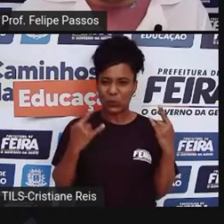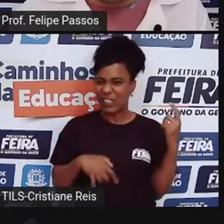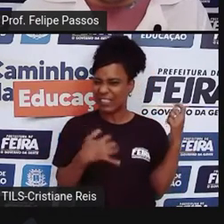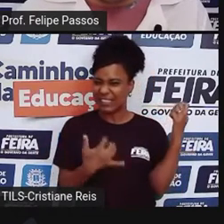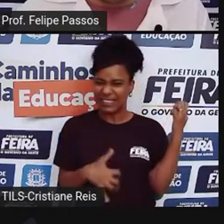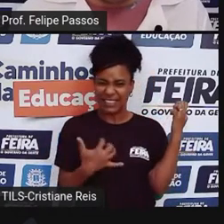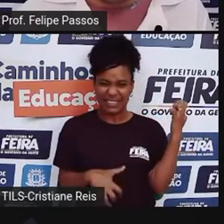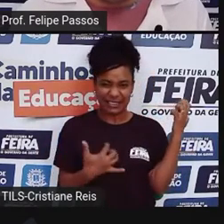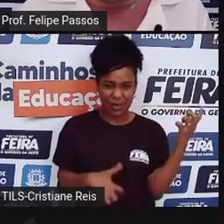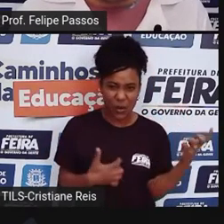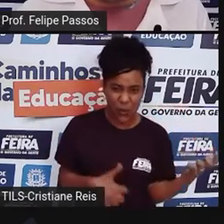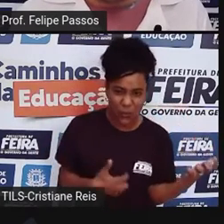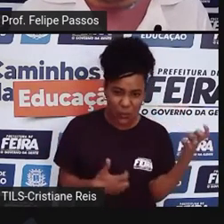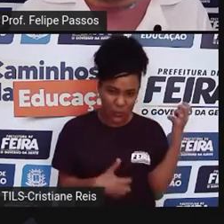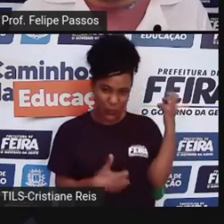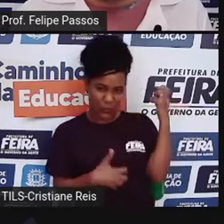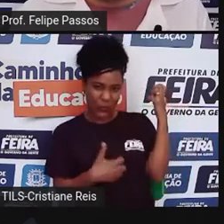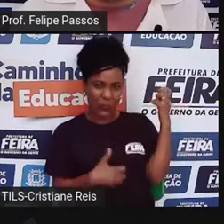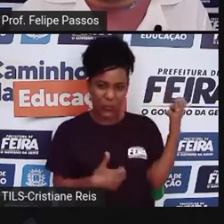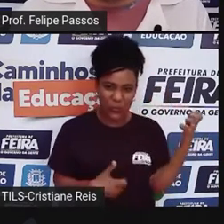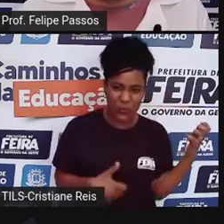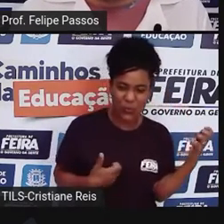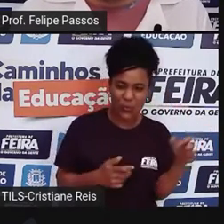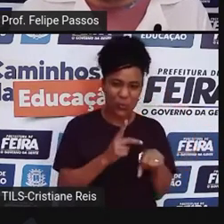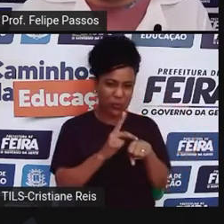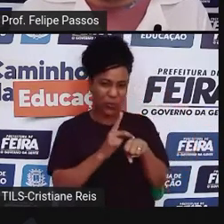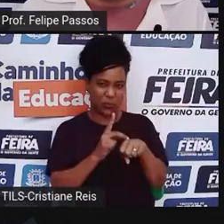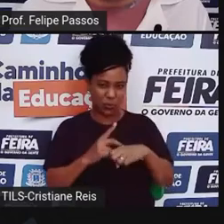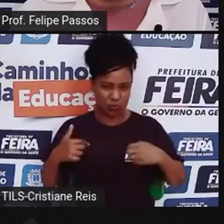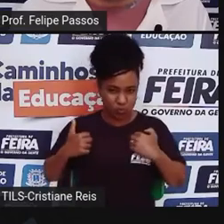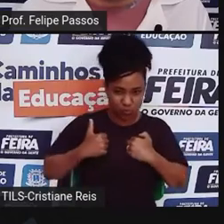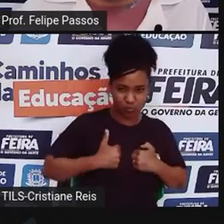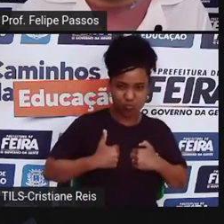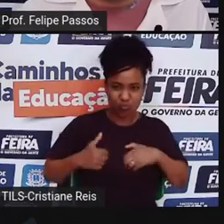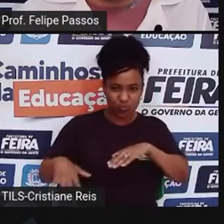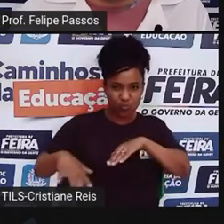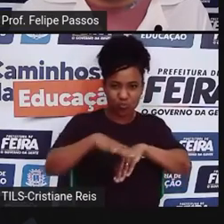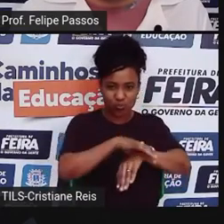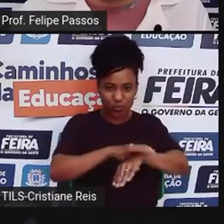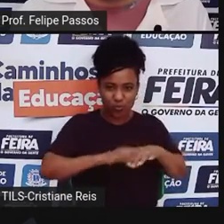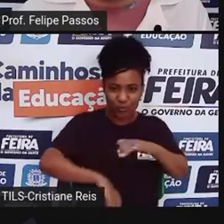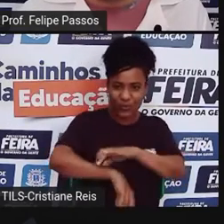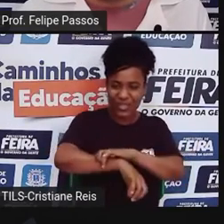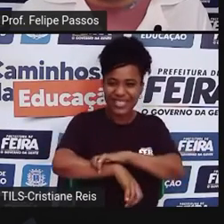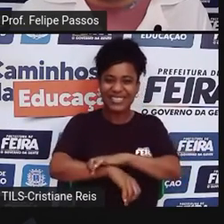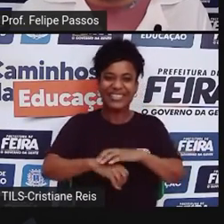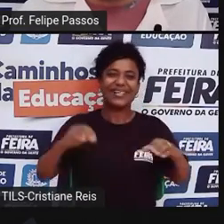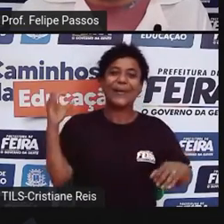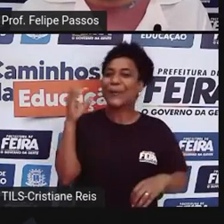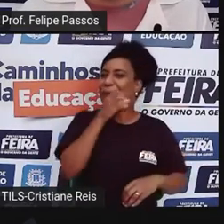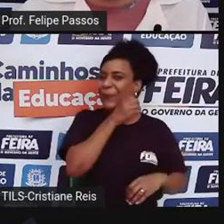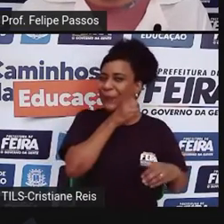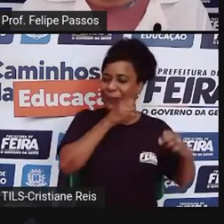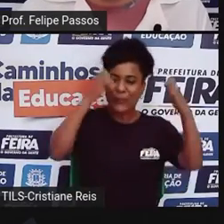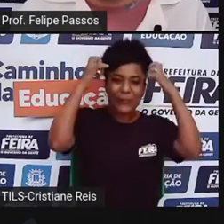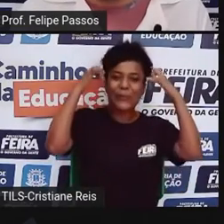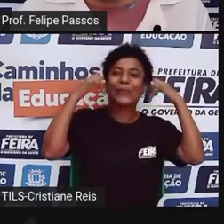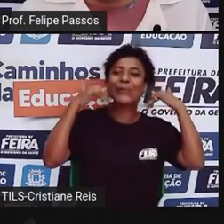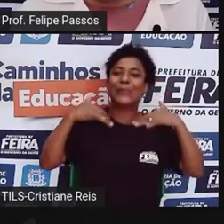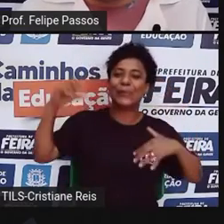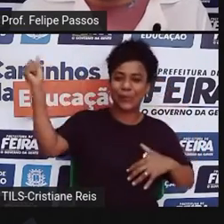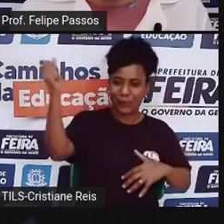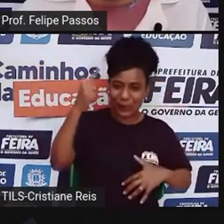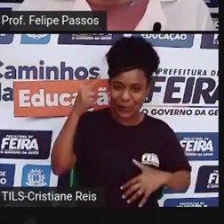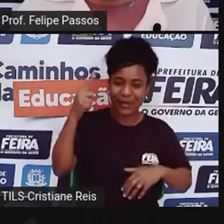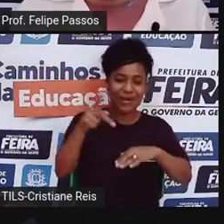Então, andava de roupa preta, cabelo black power, contorno, um calor retado, sol de rachar e você vestido